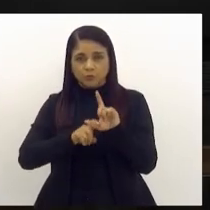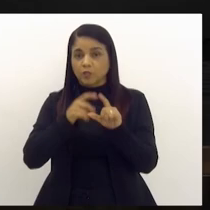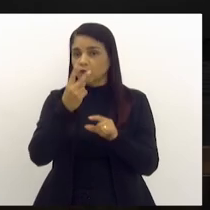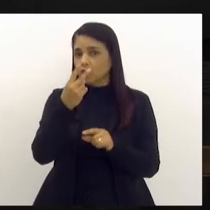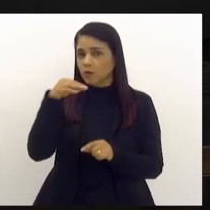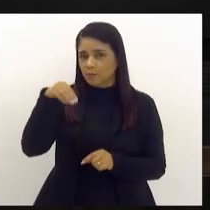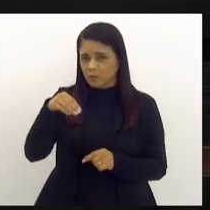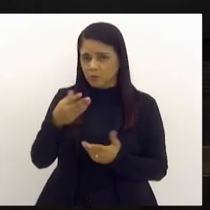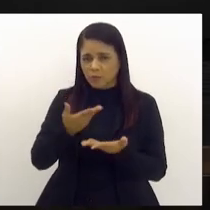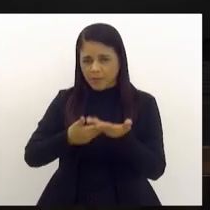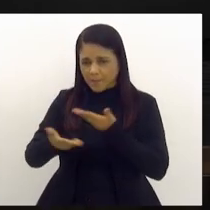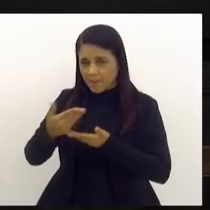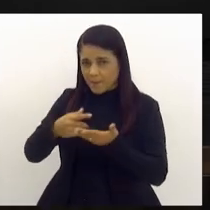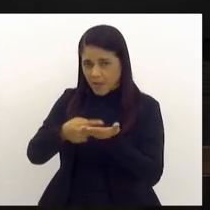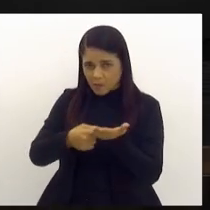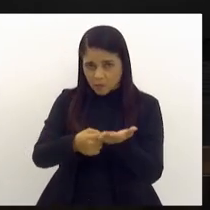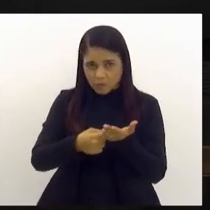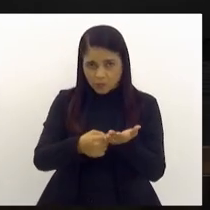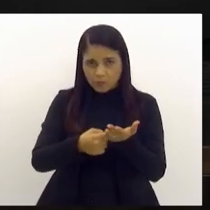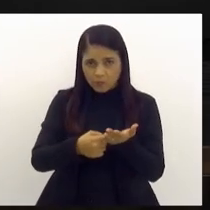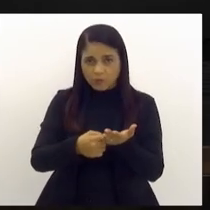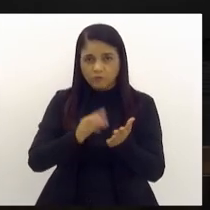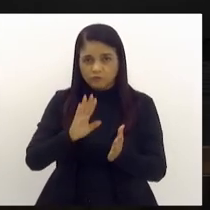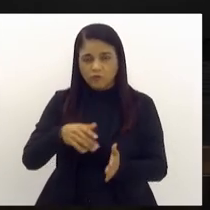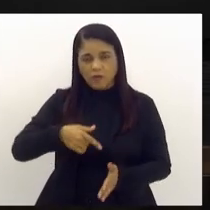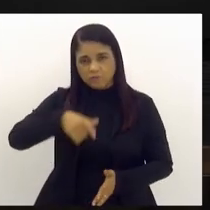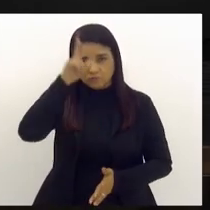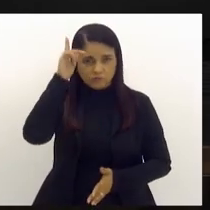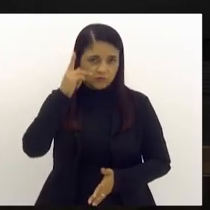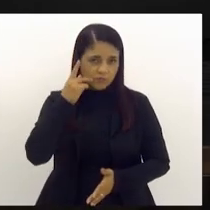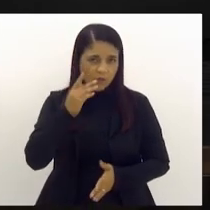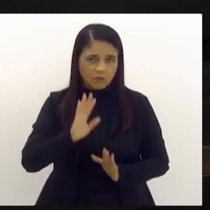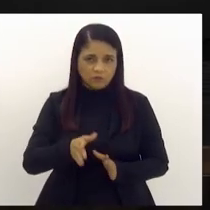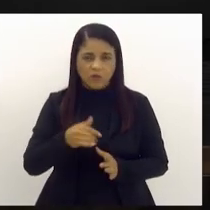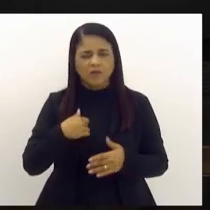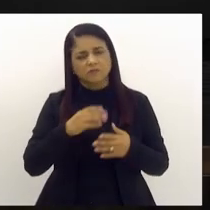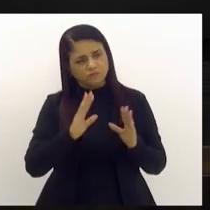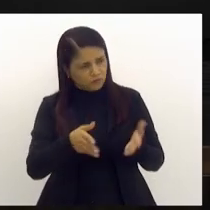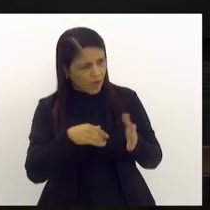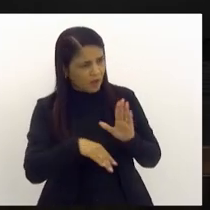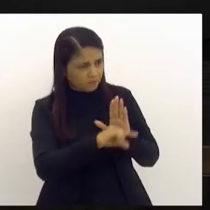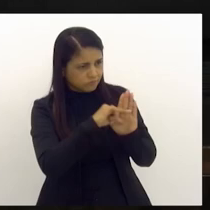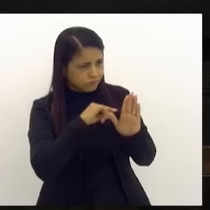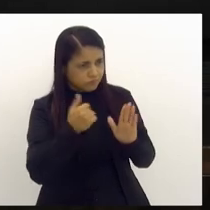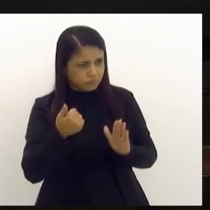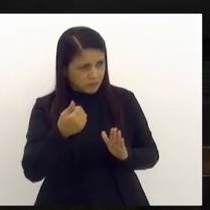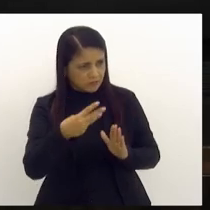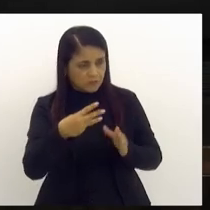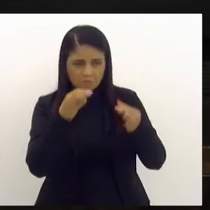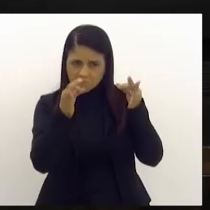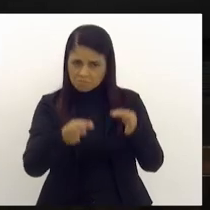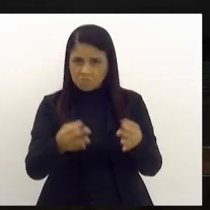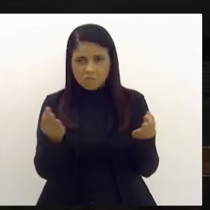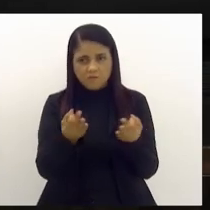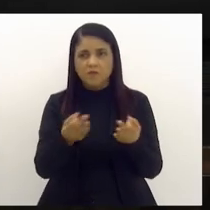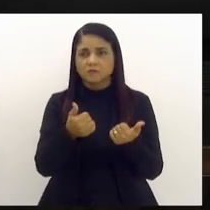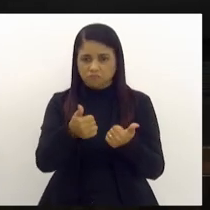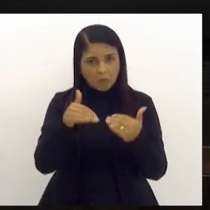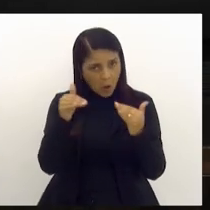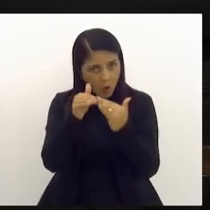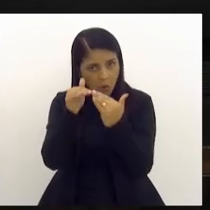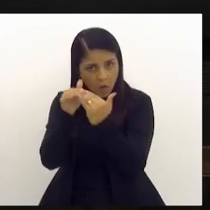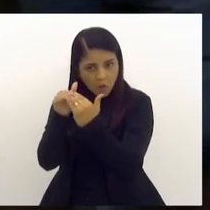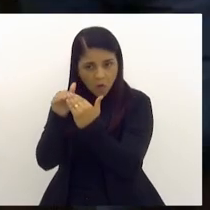deputado Luiz Paulo, para a gente... Não, mas na verdade já há o acordo para a exclusão do parágrafo 13º, então, perfeito, tirando tá a discricionariedade do